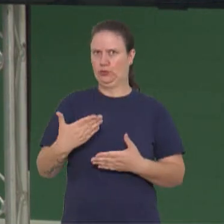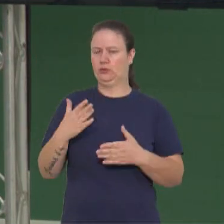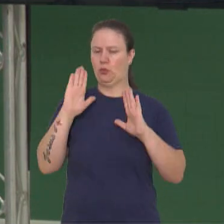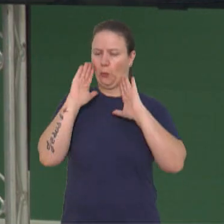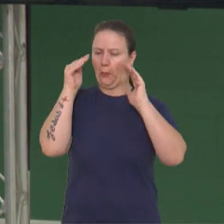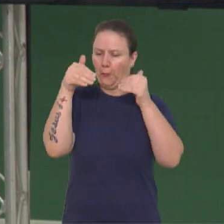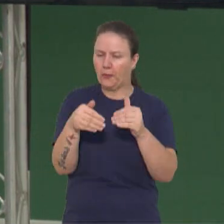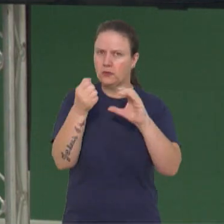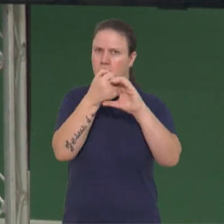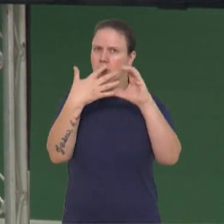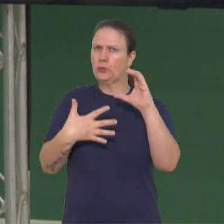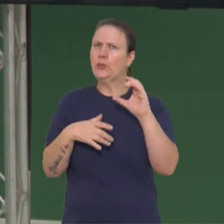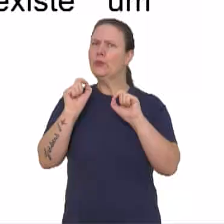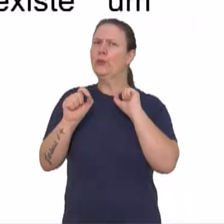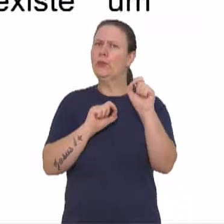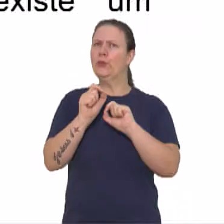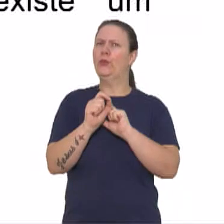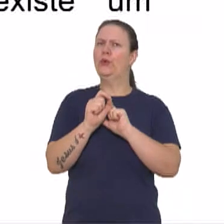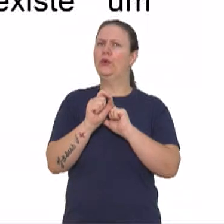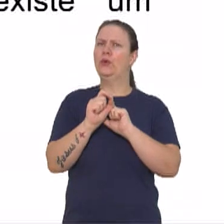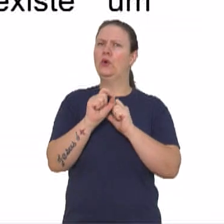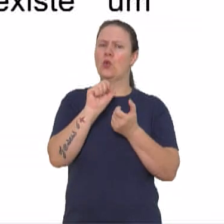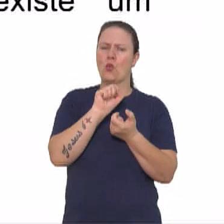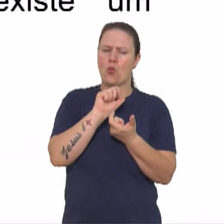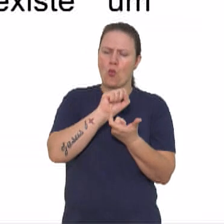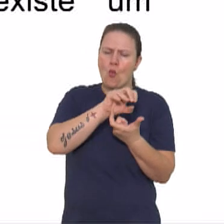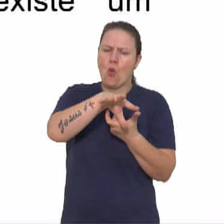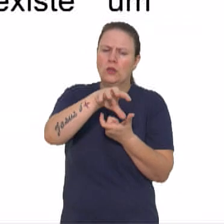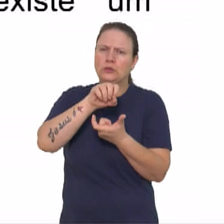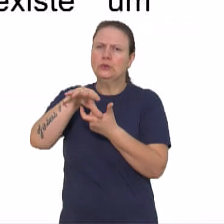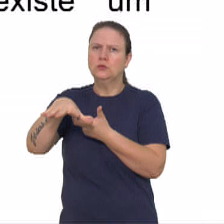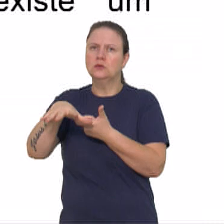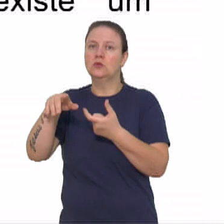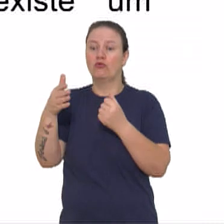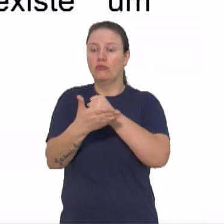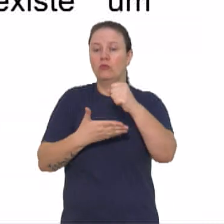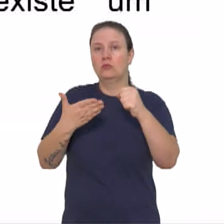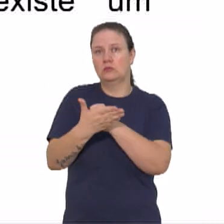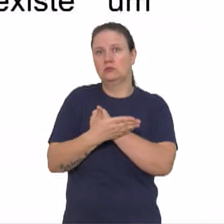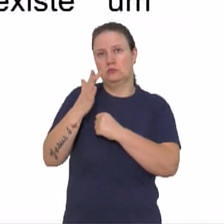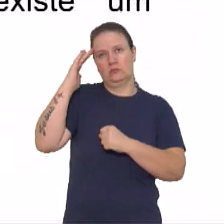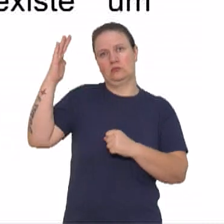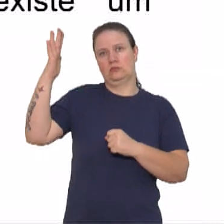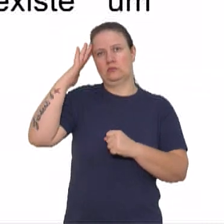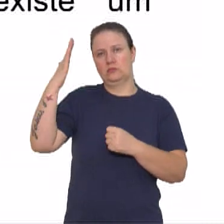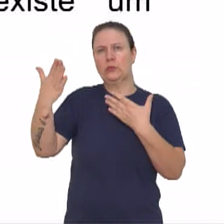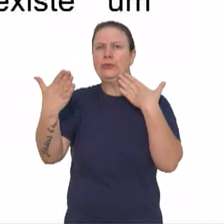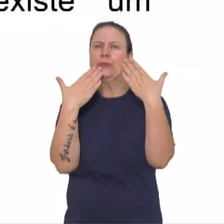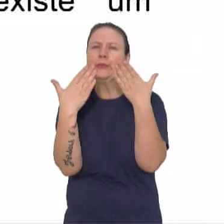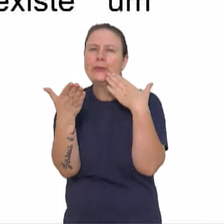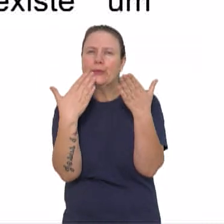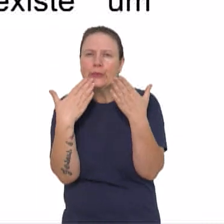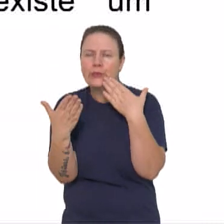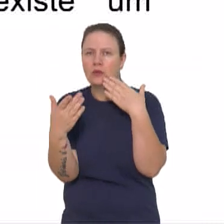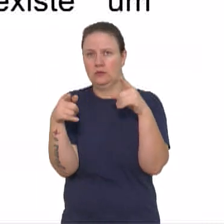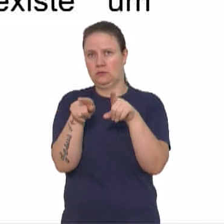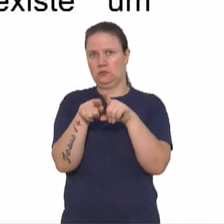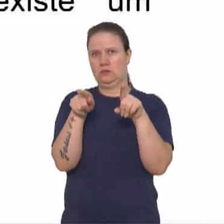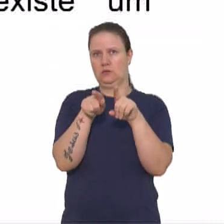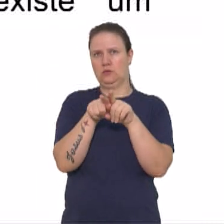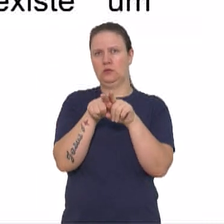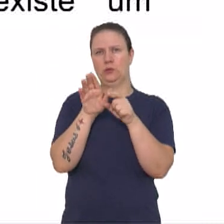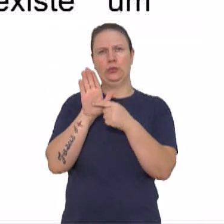os aspectos de Heráclito que podem ser fundamento para a sua filosofia dialética, o que ele, nos aforismos de